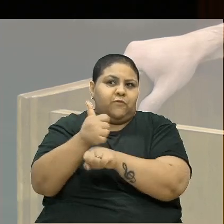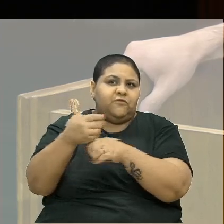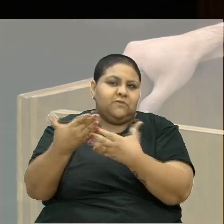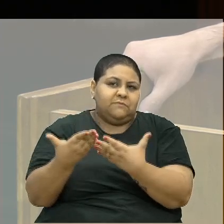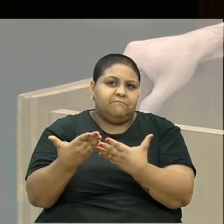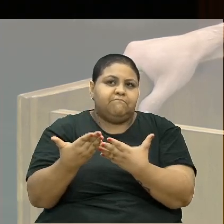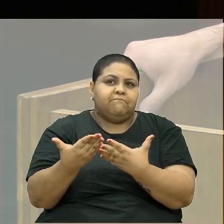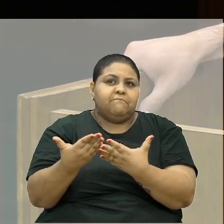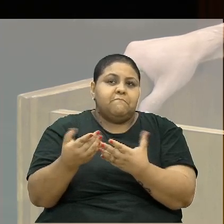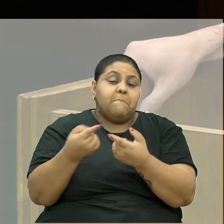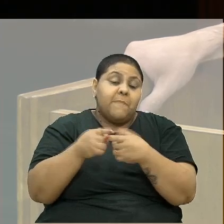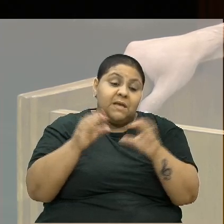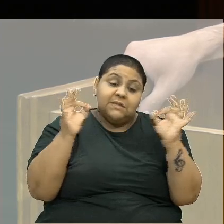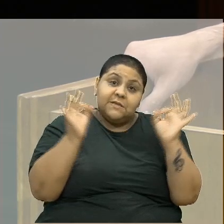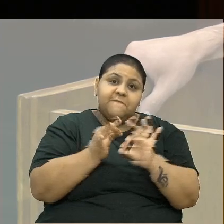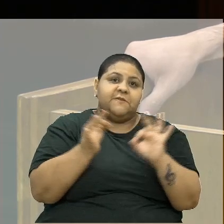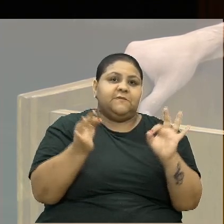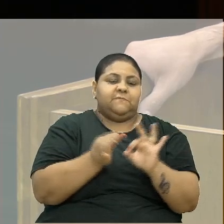Mas, eficiência.